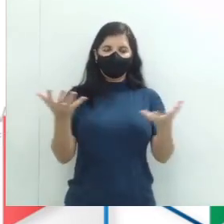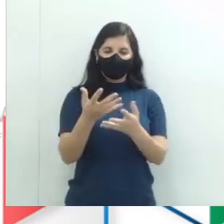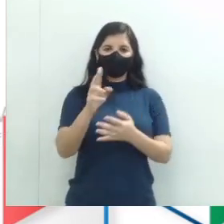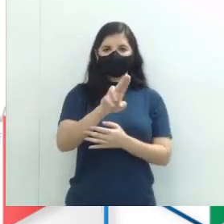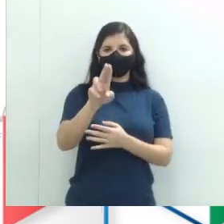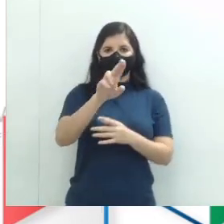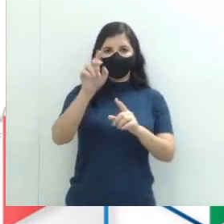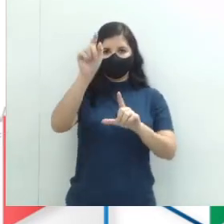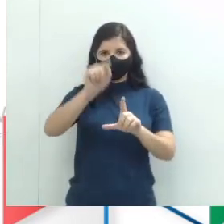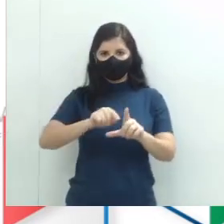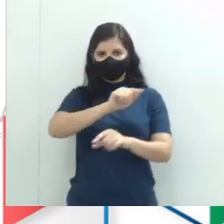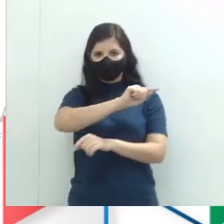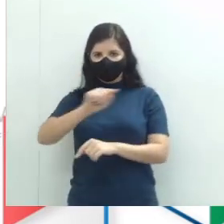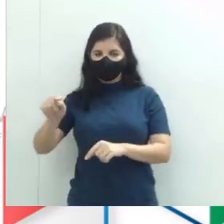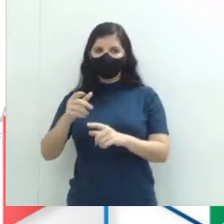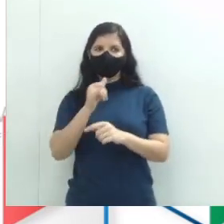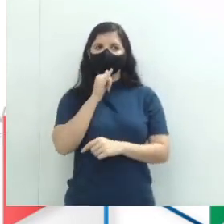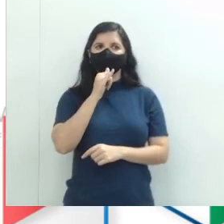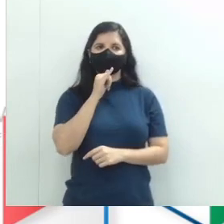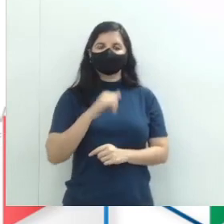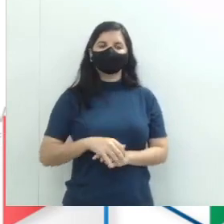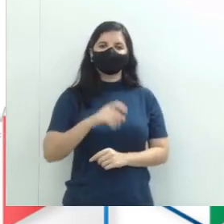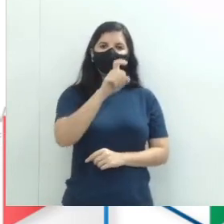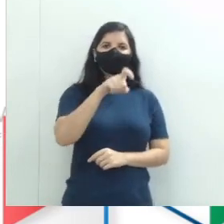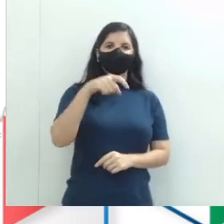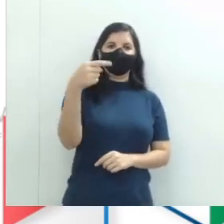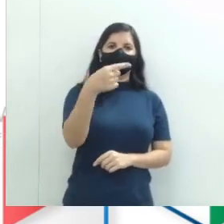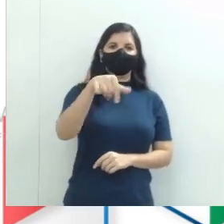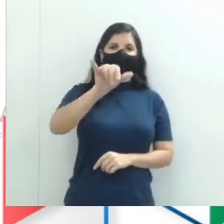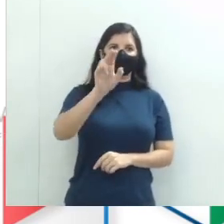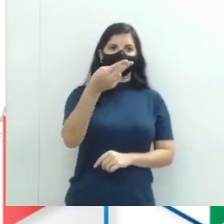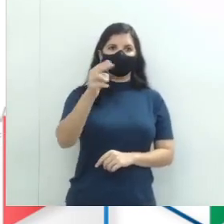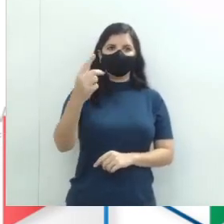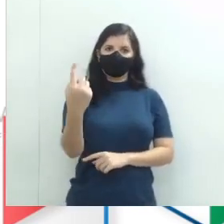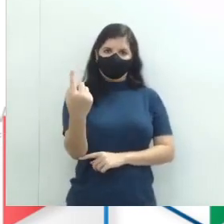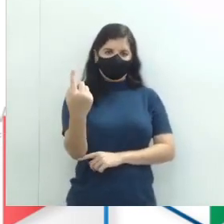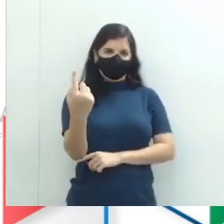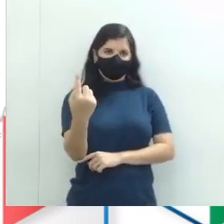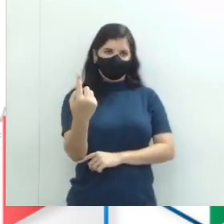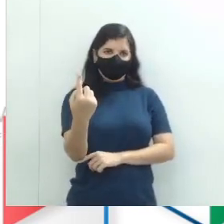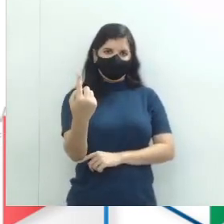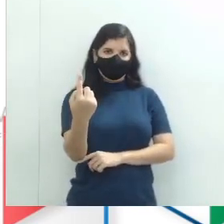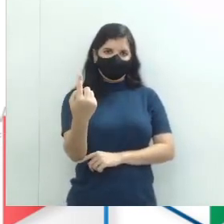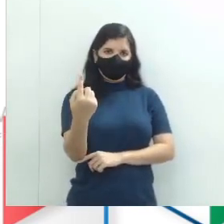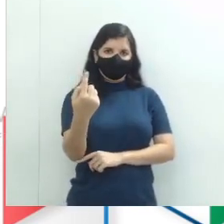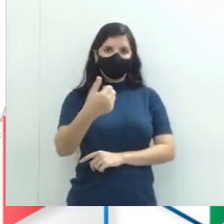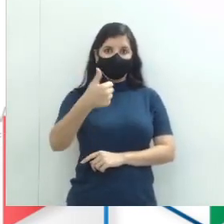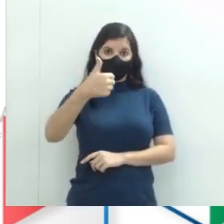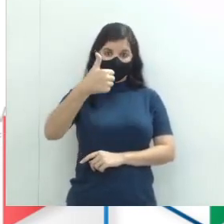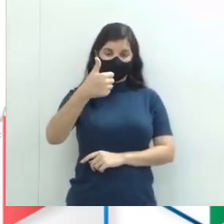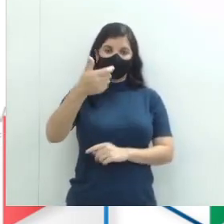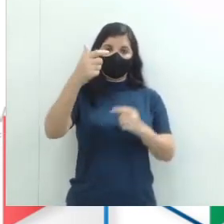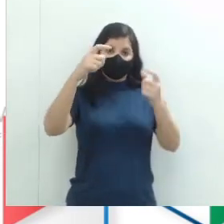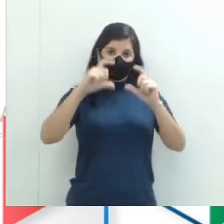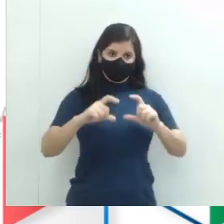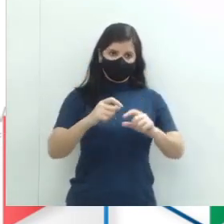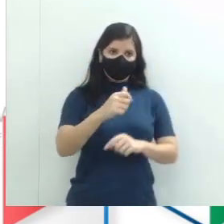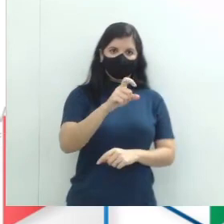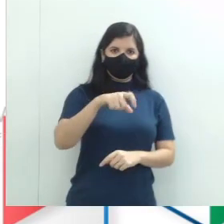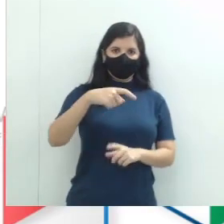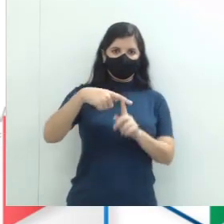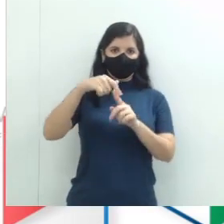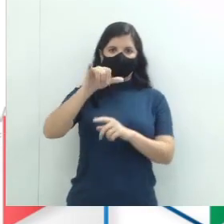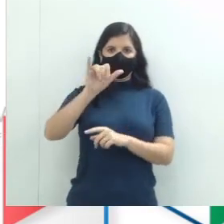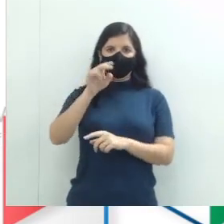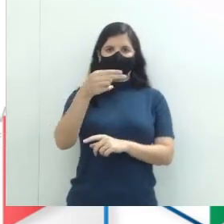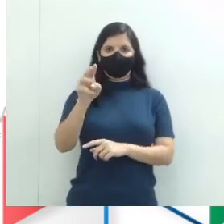cartesiano, tá bom? Então, um exemplo para vocês aí, ó. X menos y igual a 1. Primeira equação. E a segunda, x mais